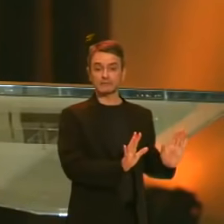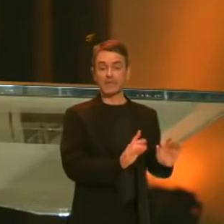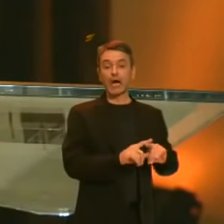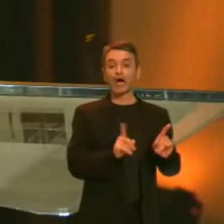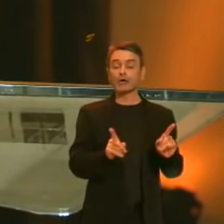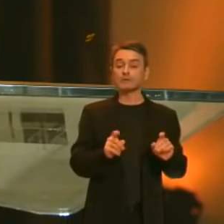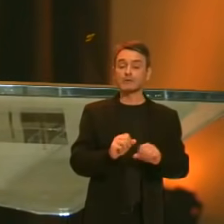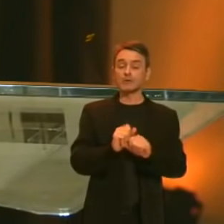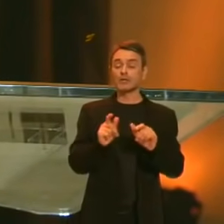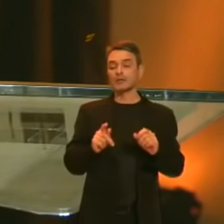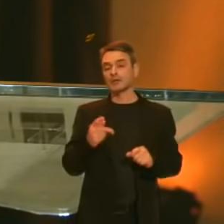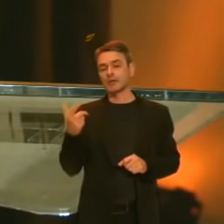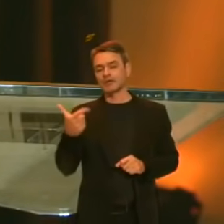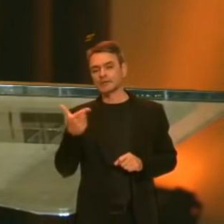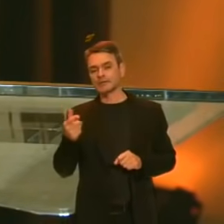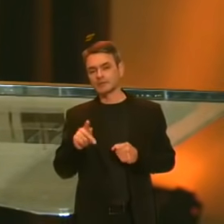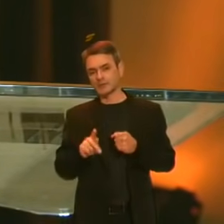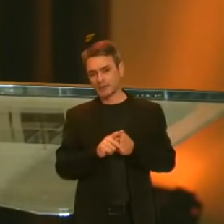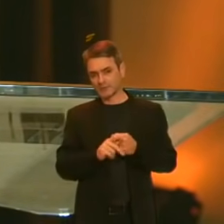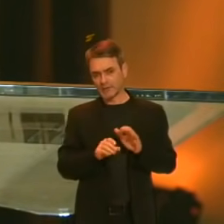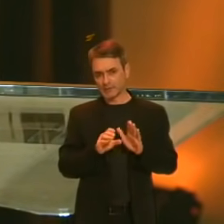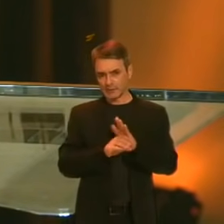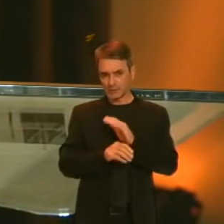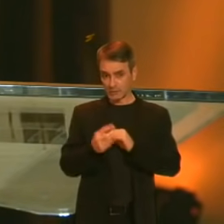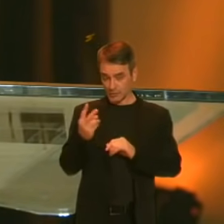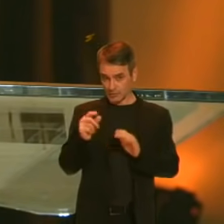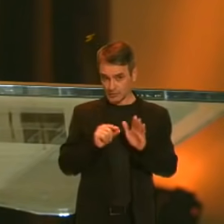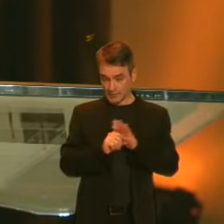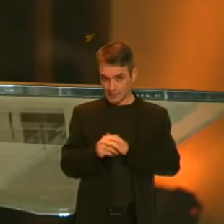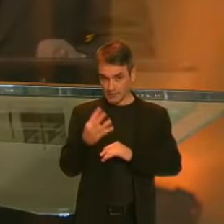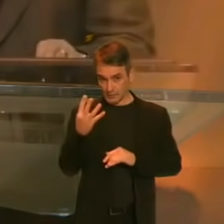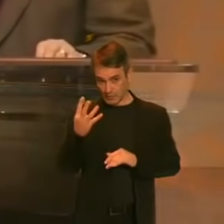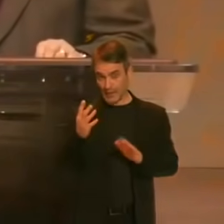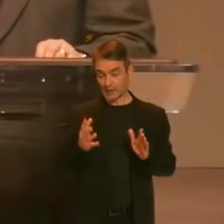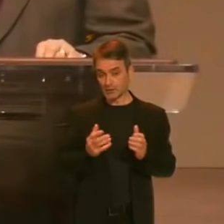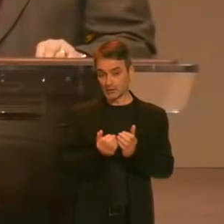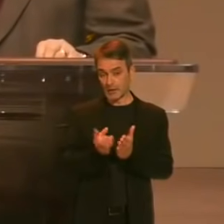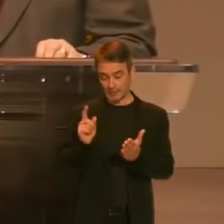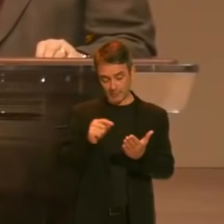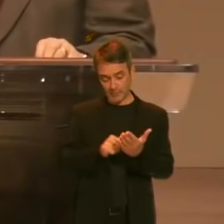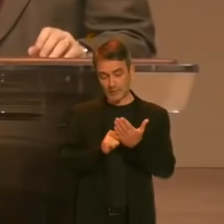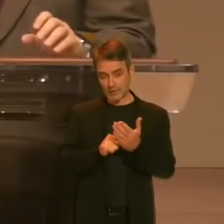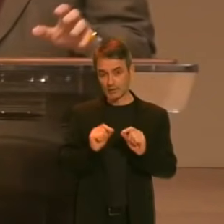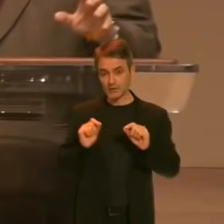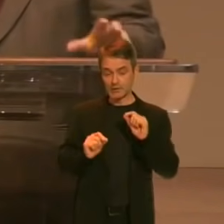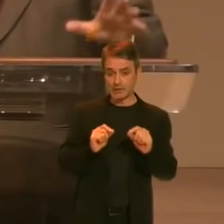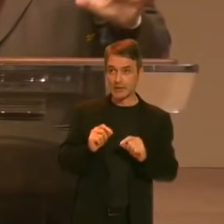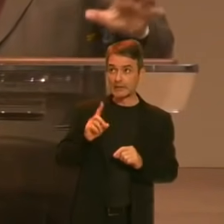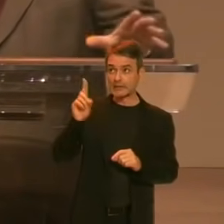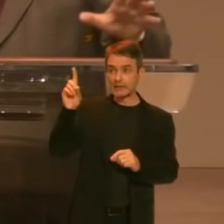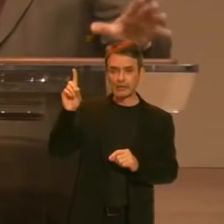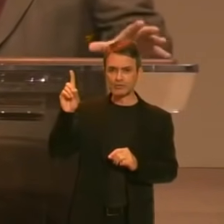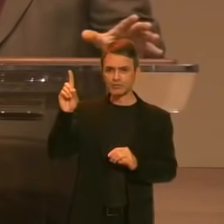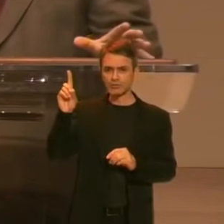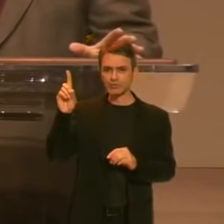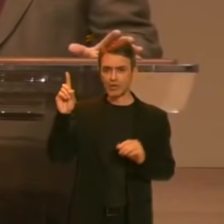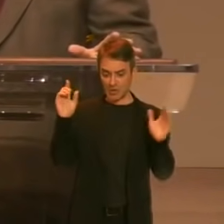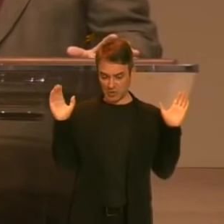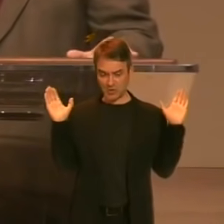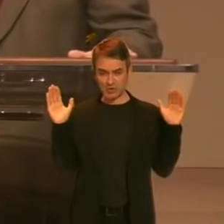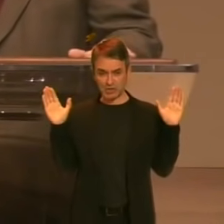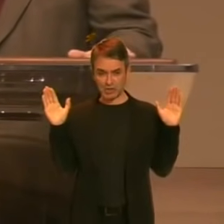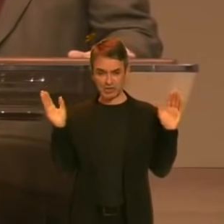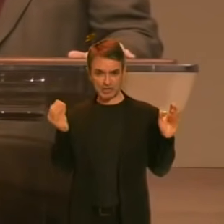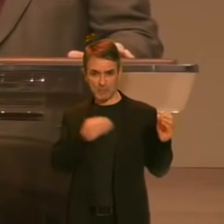em 2 Pedro 2, versículo 4, onde a Bíblia diz assim: pois Deus não poupou os anjos que